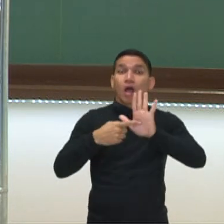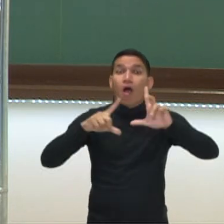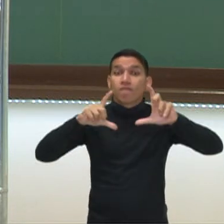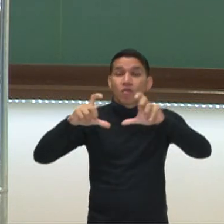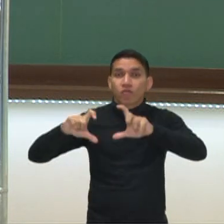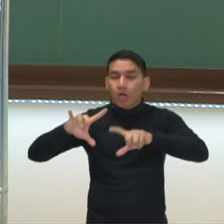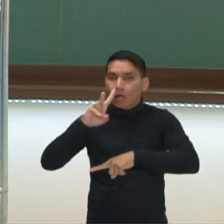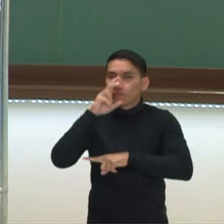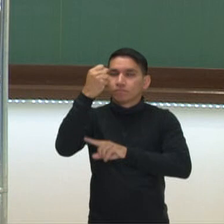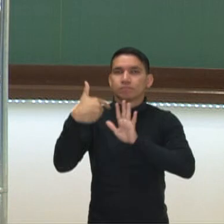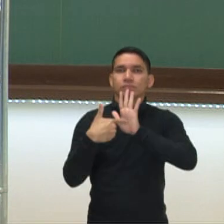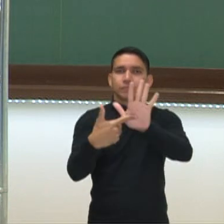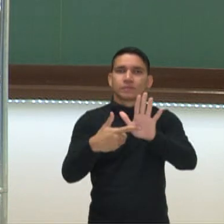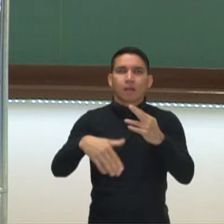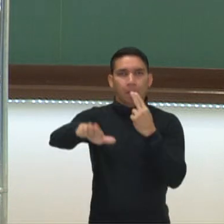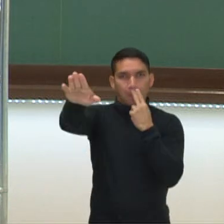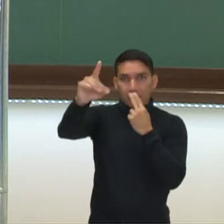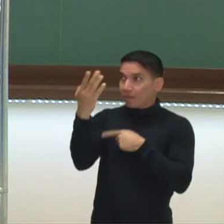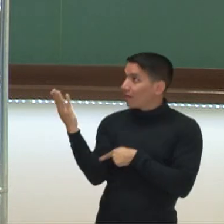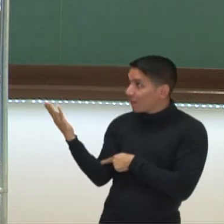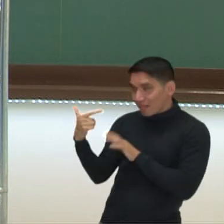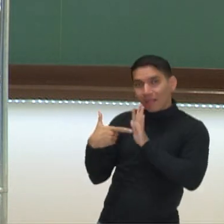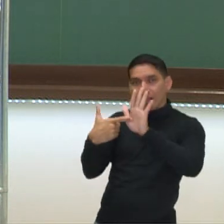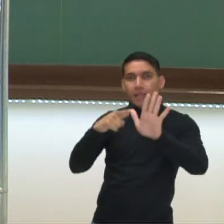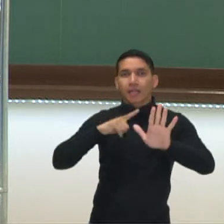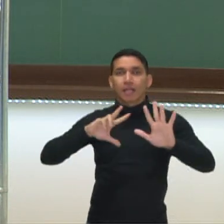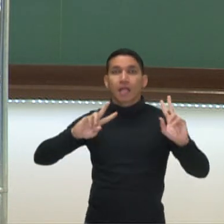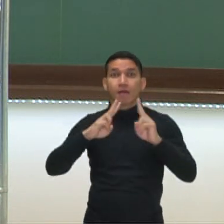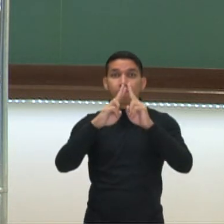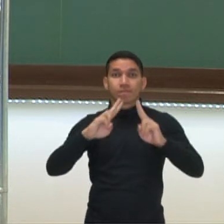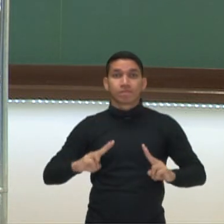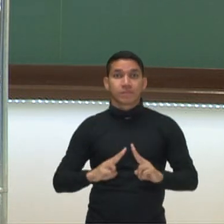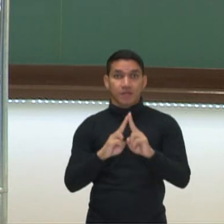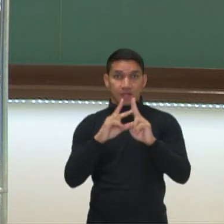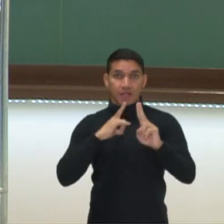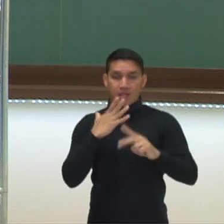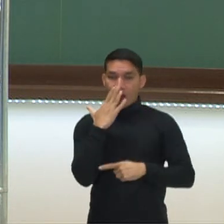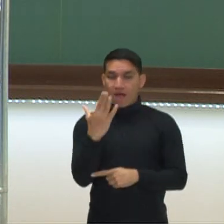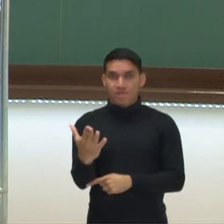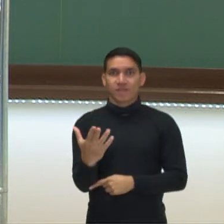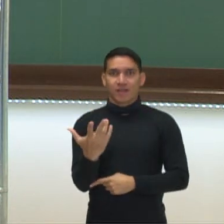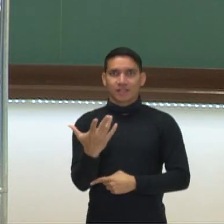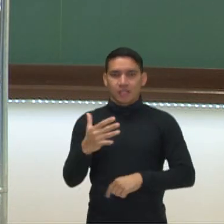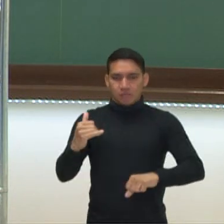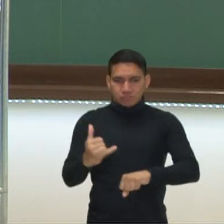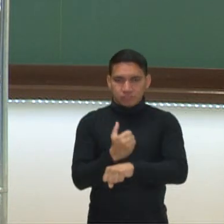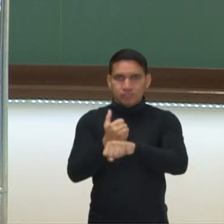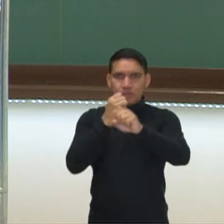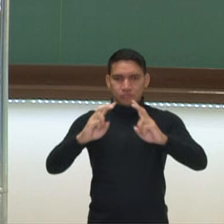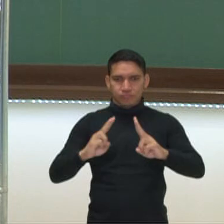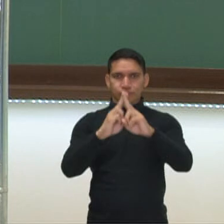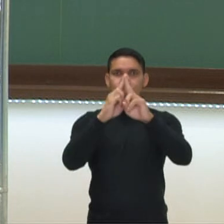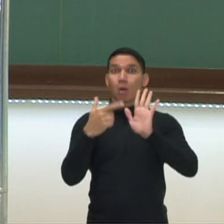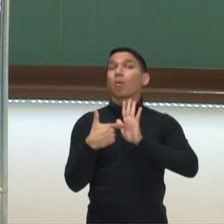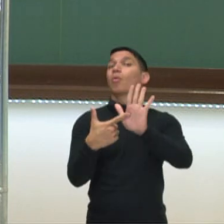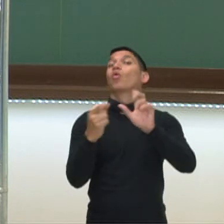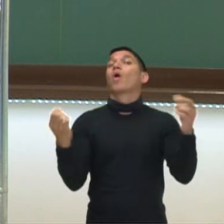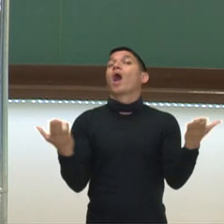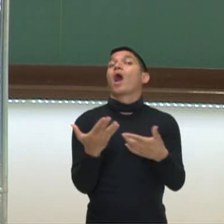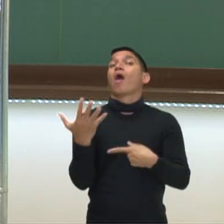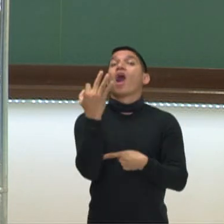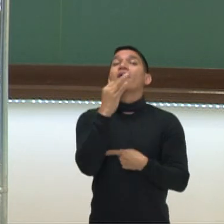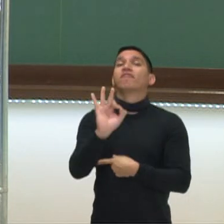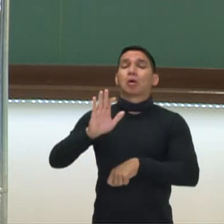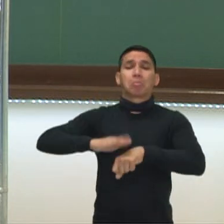Essa imagem de Adolf Hitler em Paris, na frente da Torre Eiffel, quase que mostrando que a França agora era